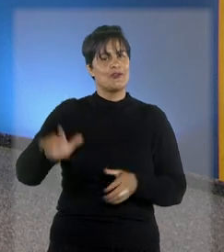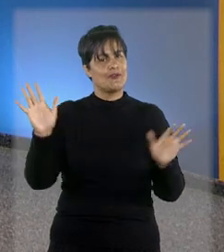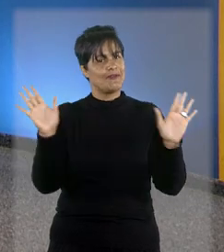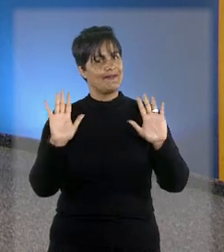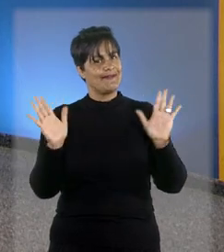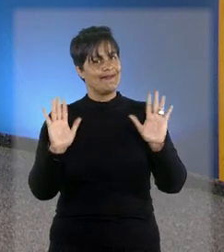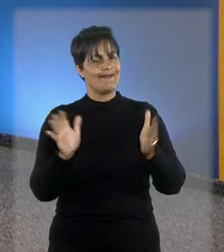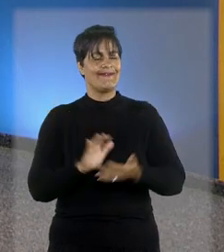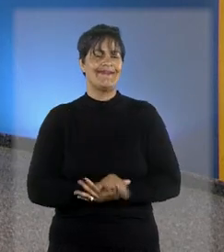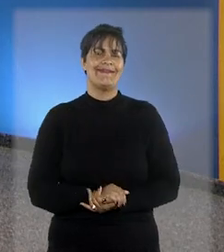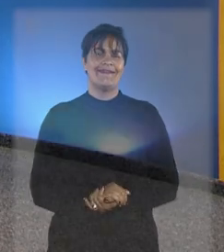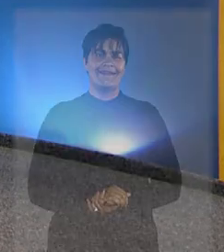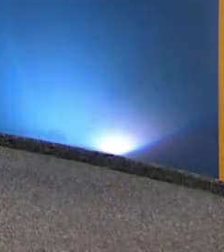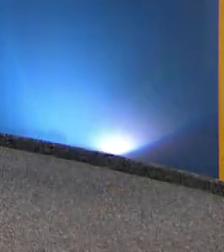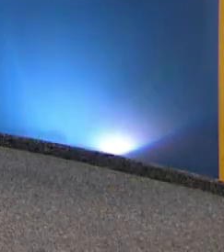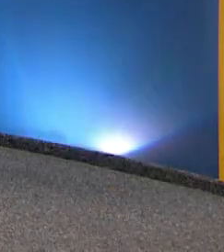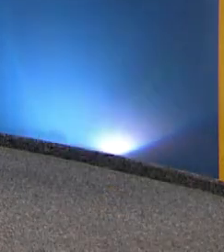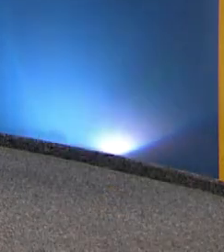que vem. Tchau, tchau!